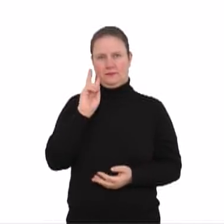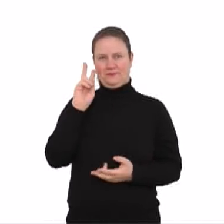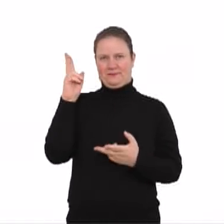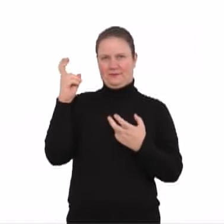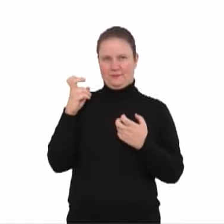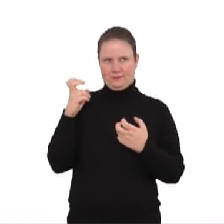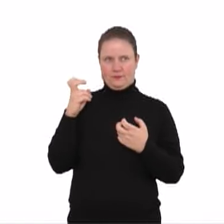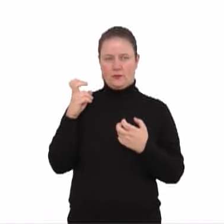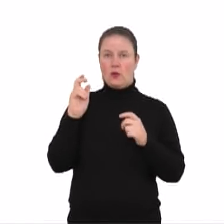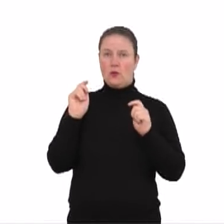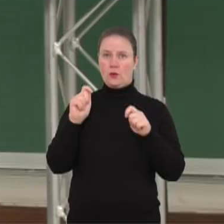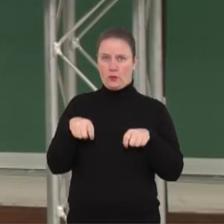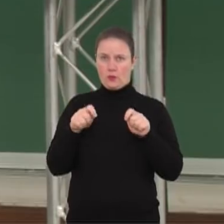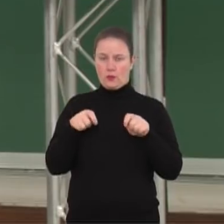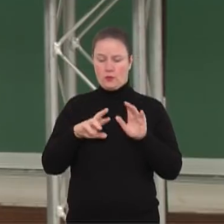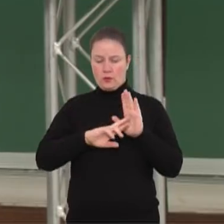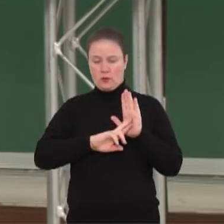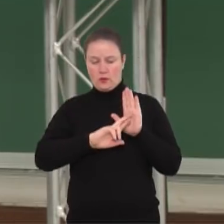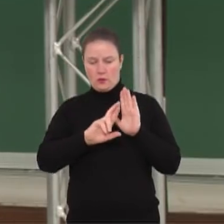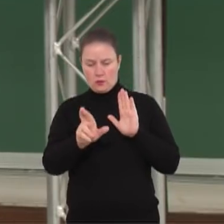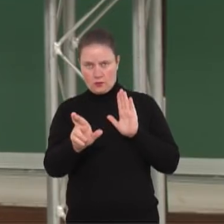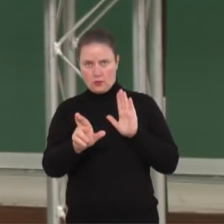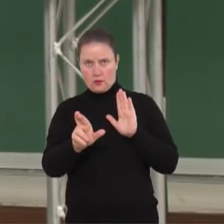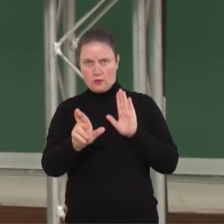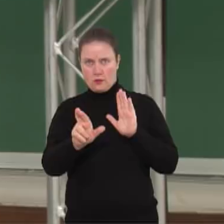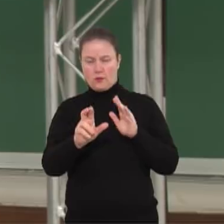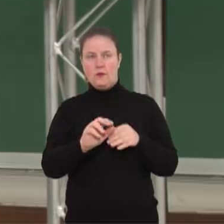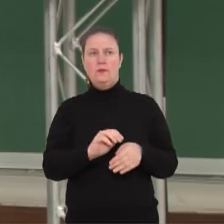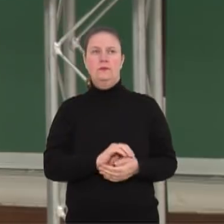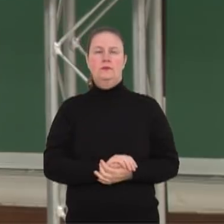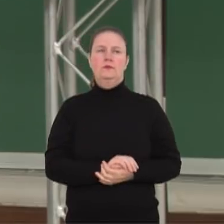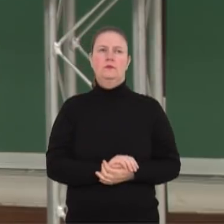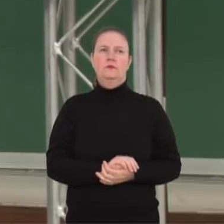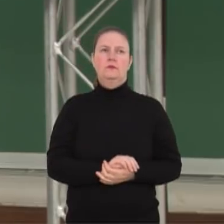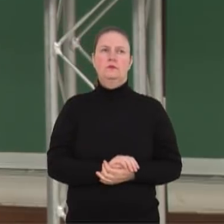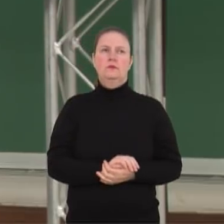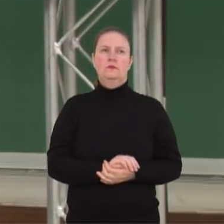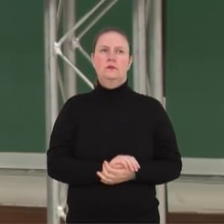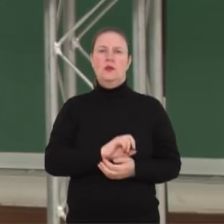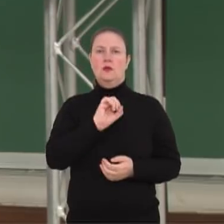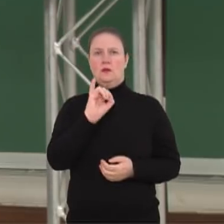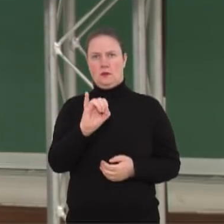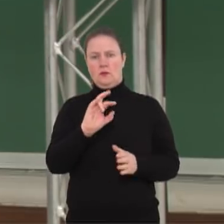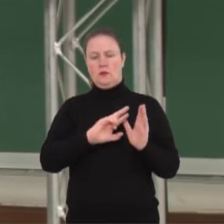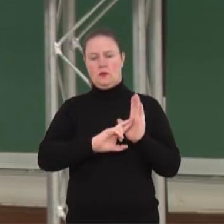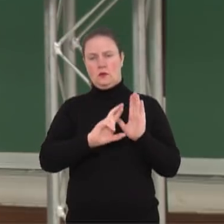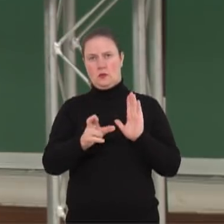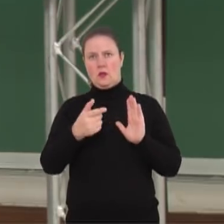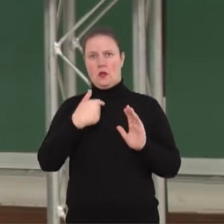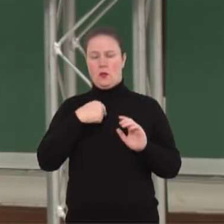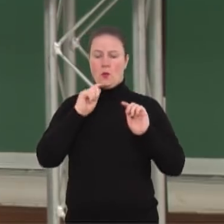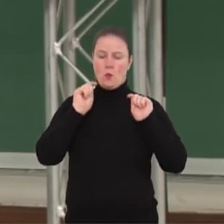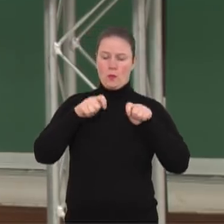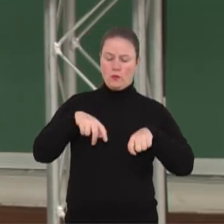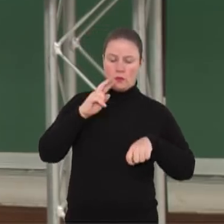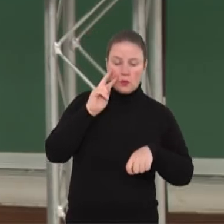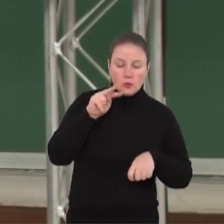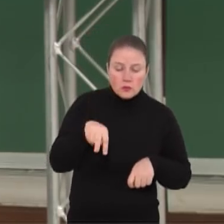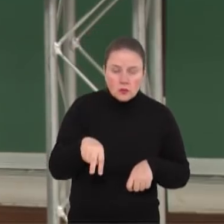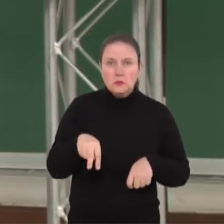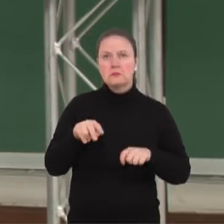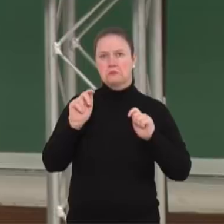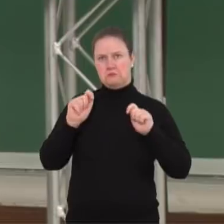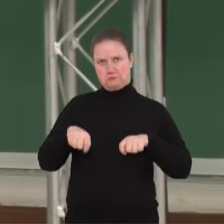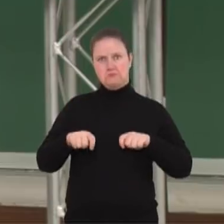Guanabara Bay. Eu posso responder I can see the Guanabara Bay, tá? Se você colocou assim, eu posso ver, tá tudo